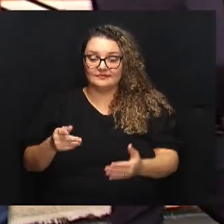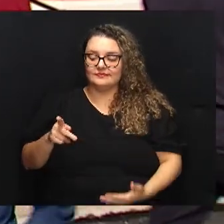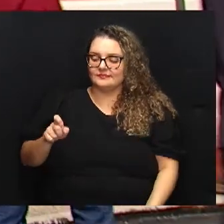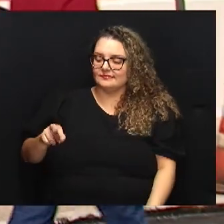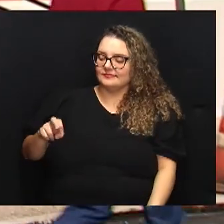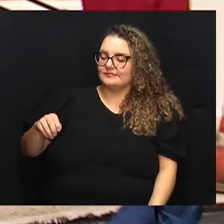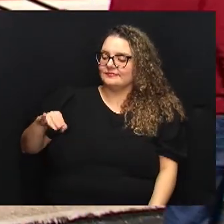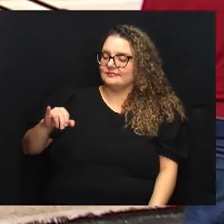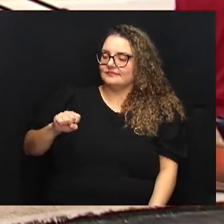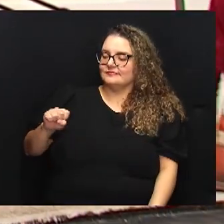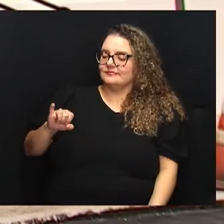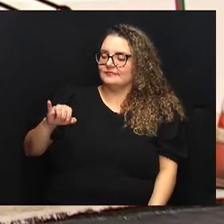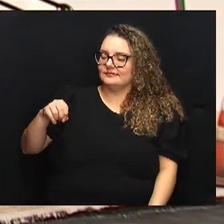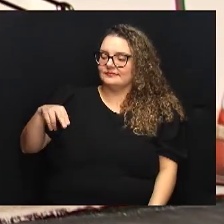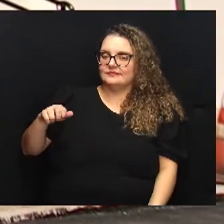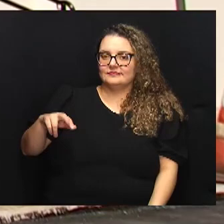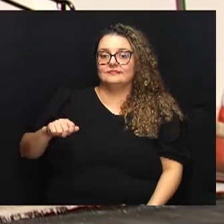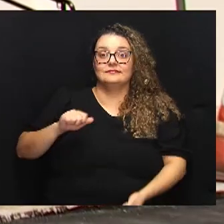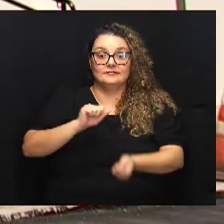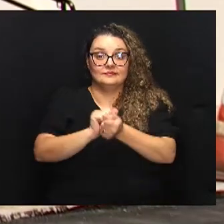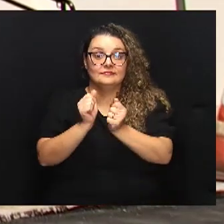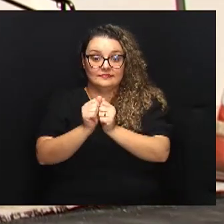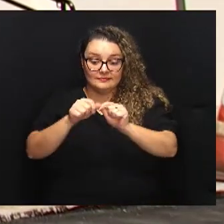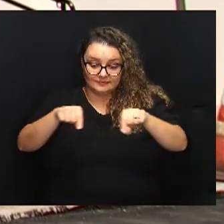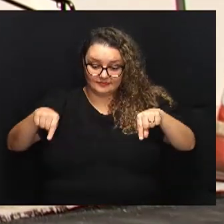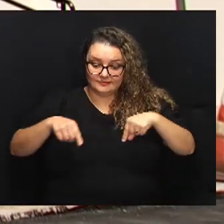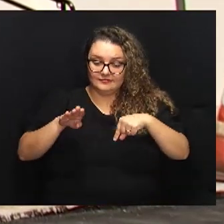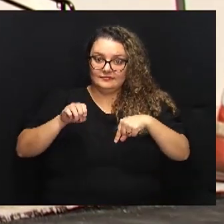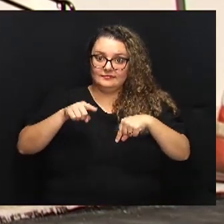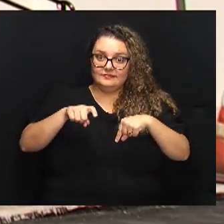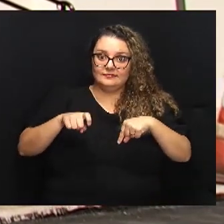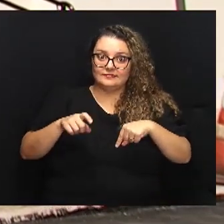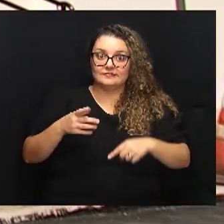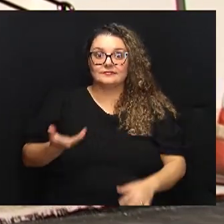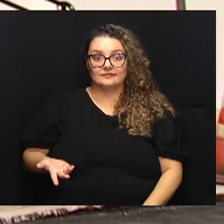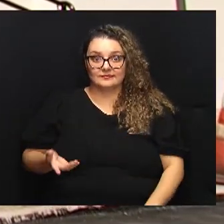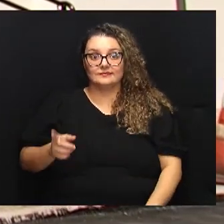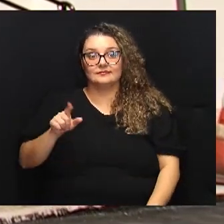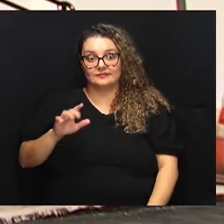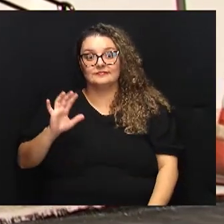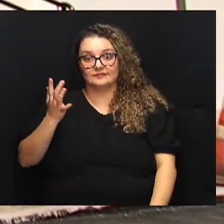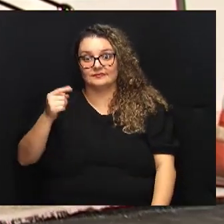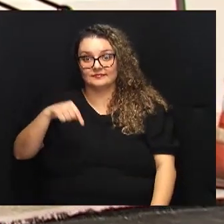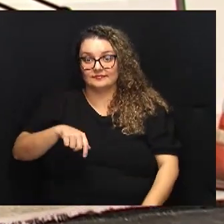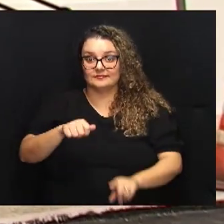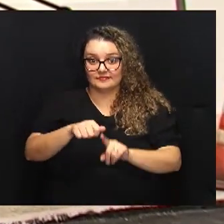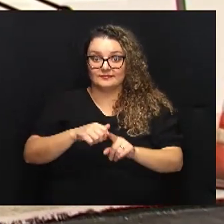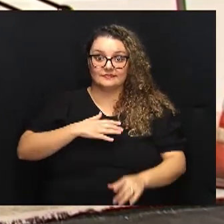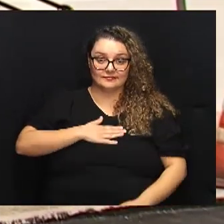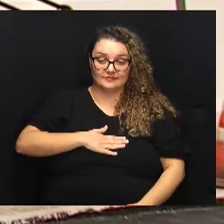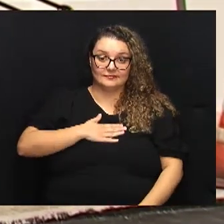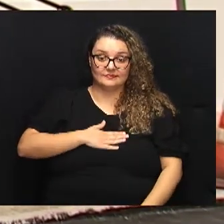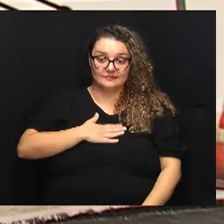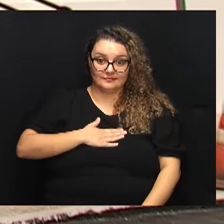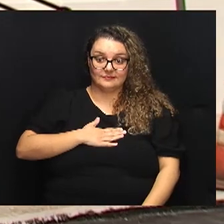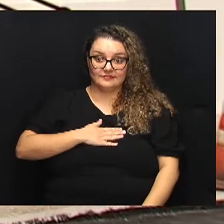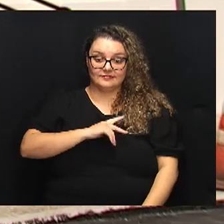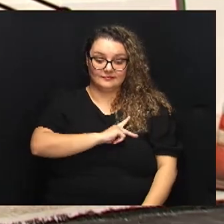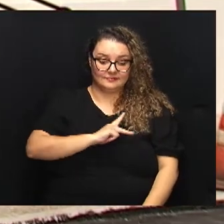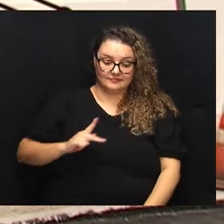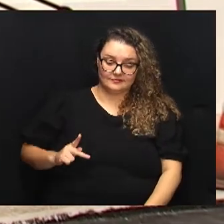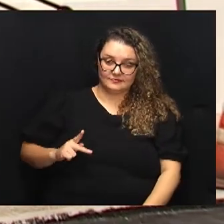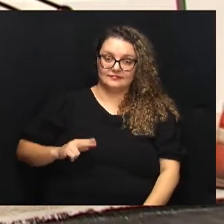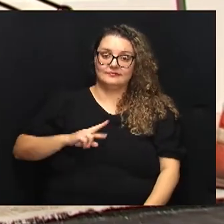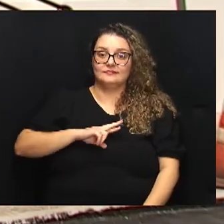vão fazer as adequações no boxes. Isso deve acontecer agora no mês de agosto. O presidente Luiz